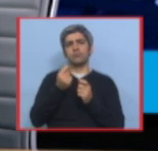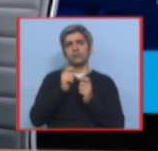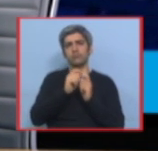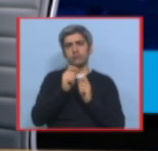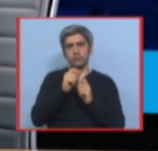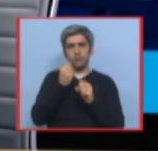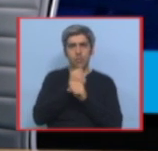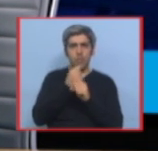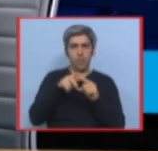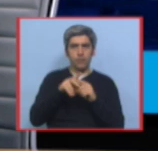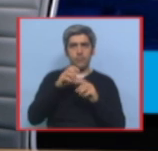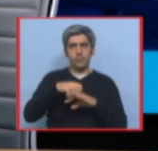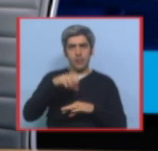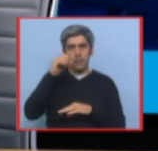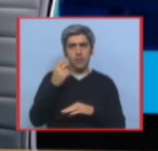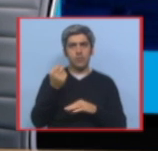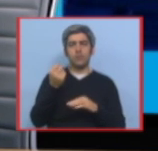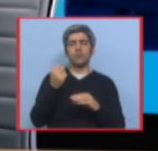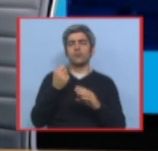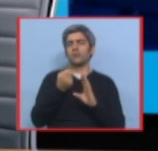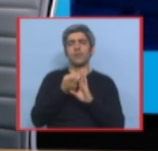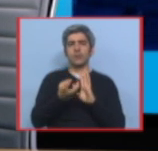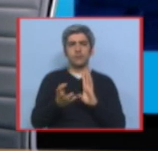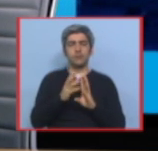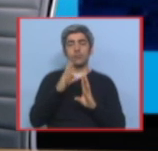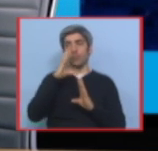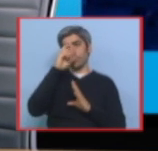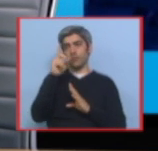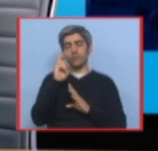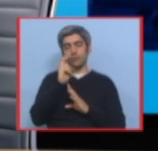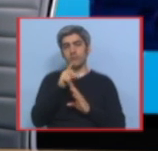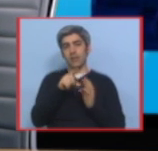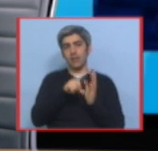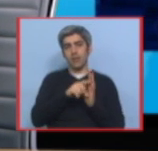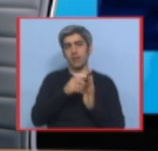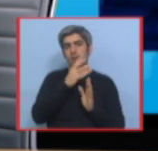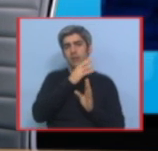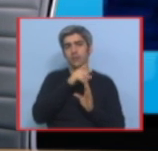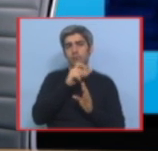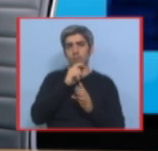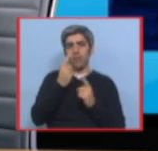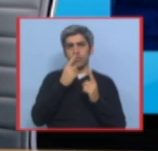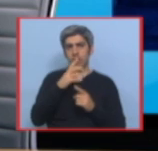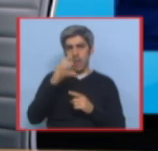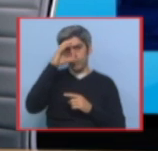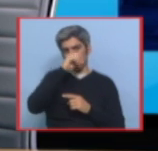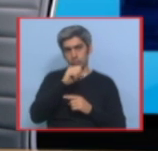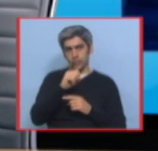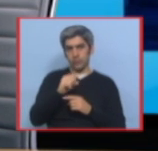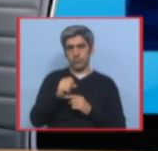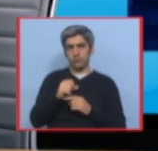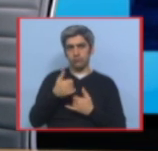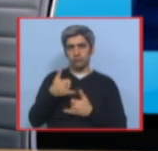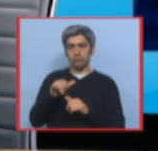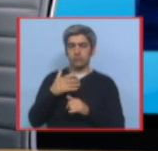etc. E este Governo considerou que essa lei permitia alguns abusos e